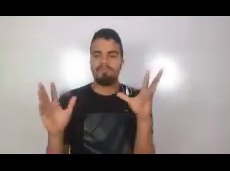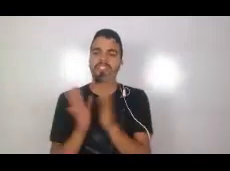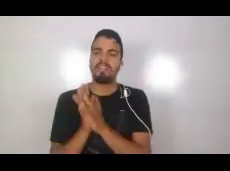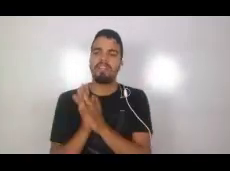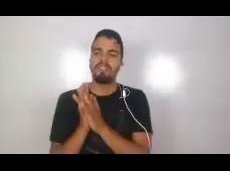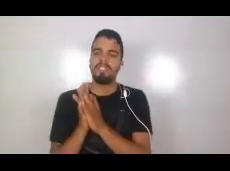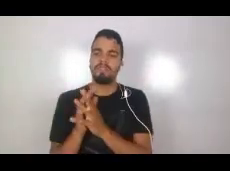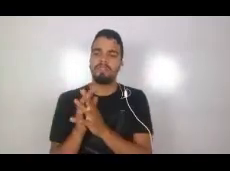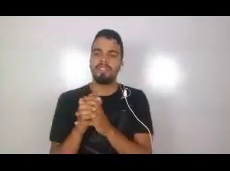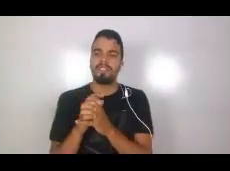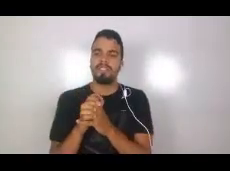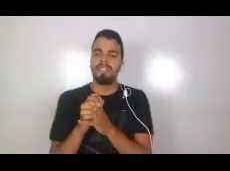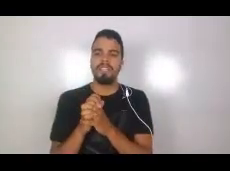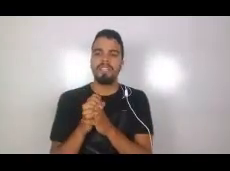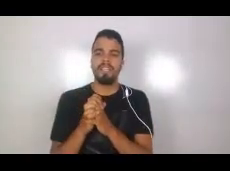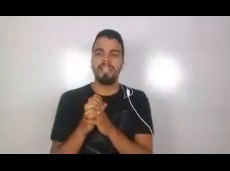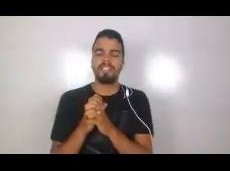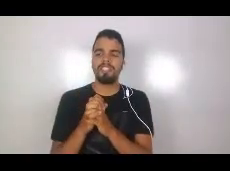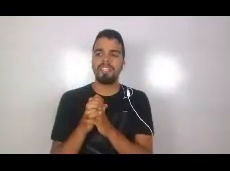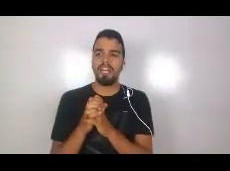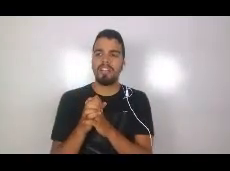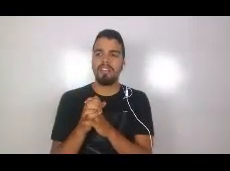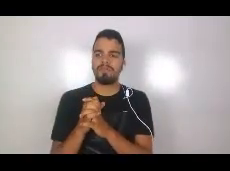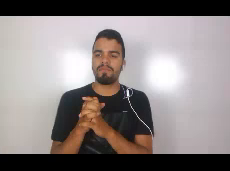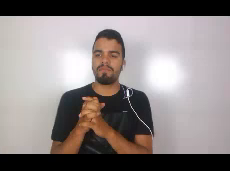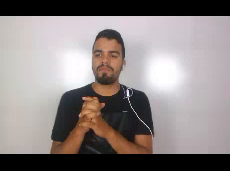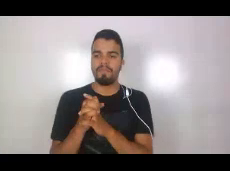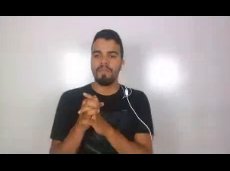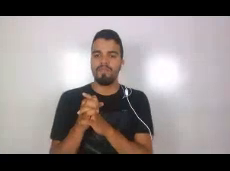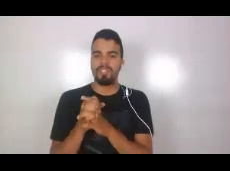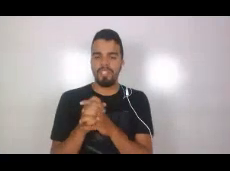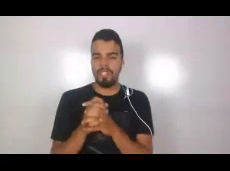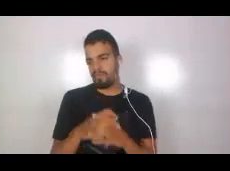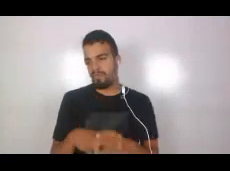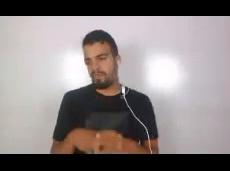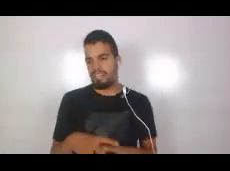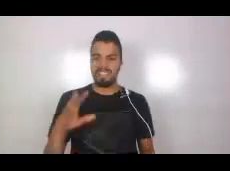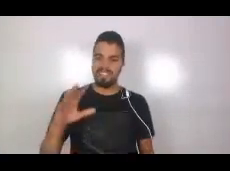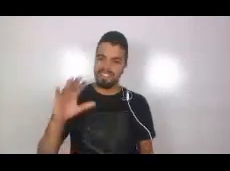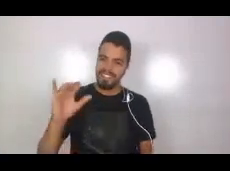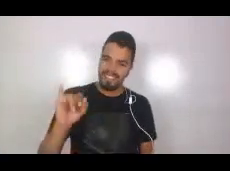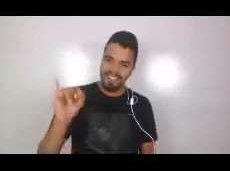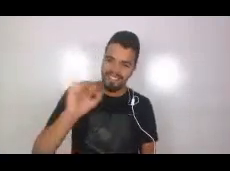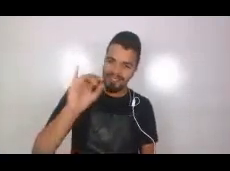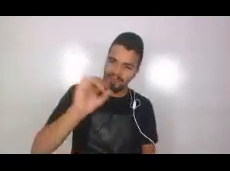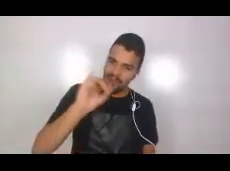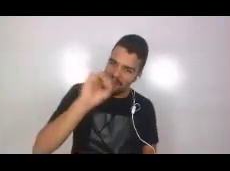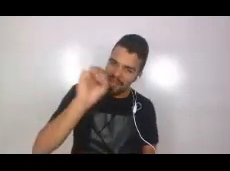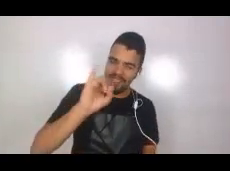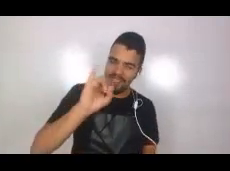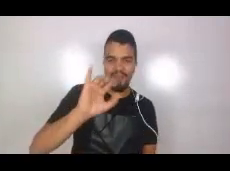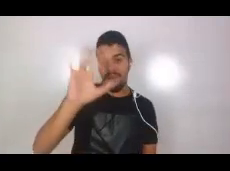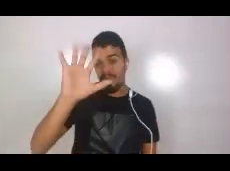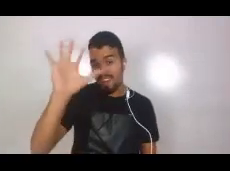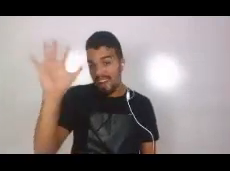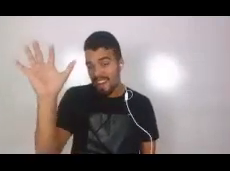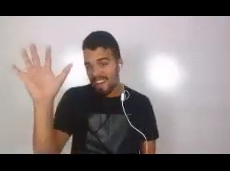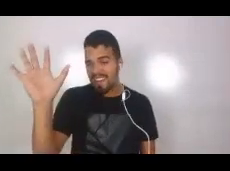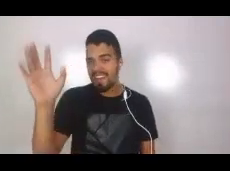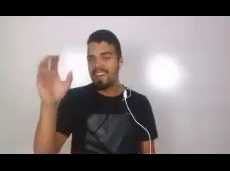básico, um diálogo simples. Que neste diálogo eu utilizo a saudação, o oi,